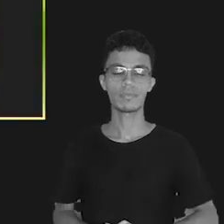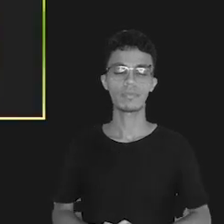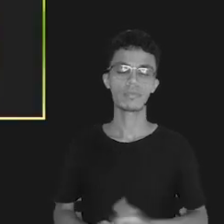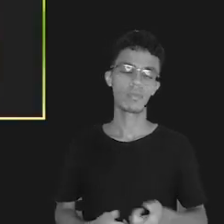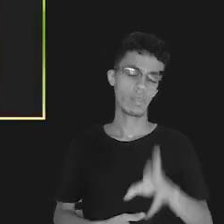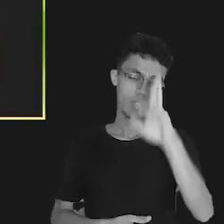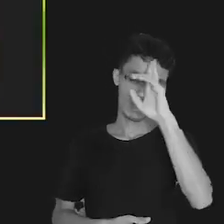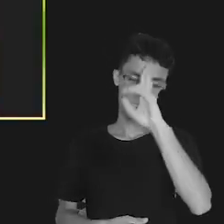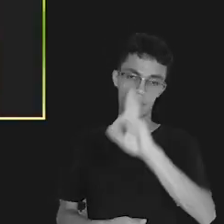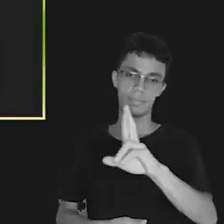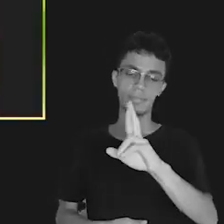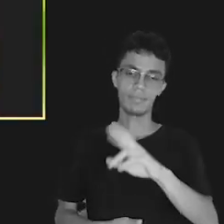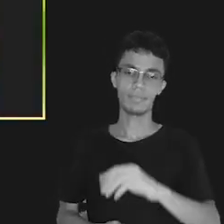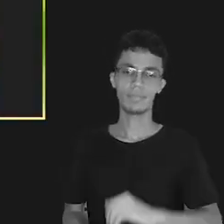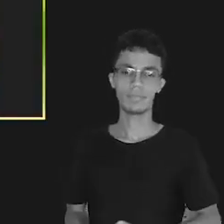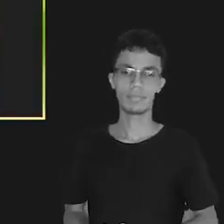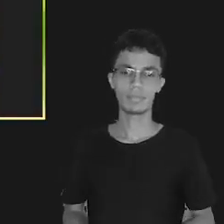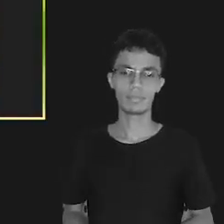Senhores,